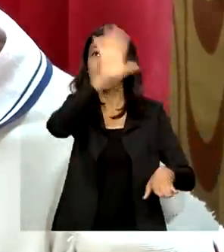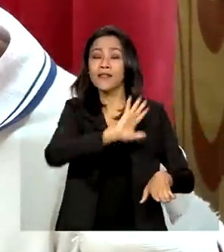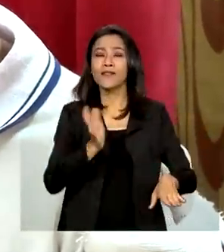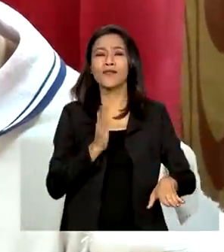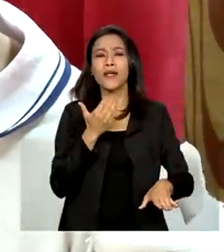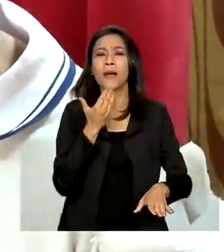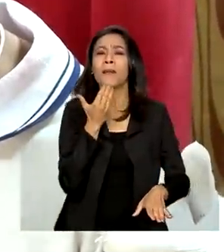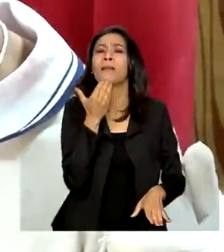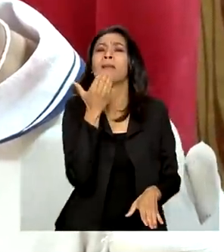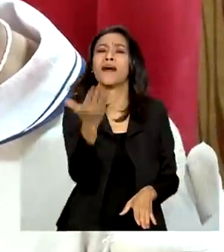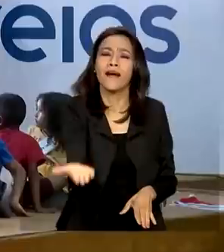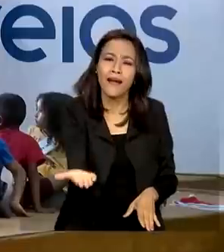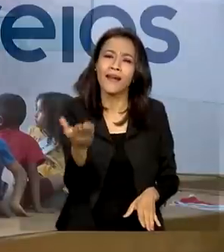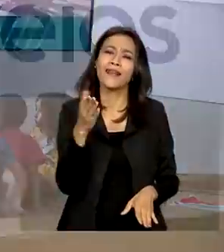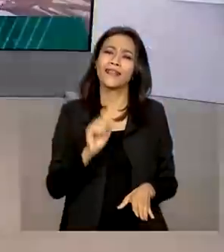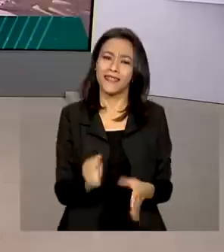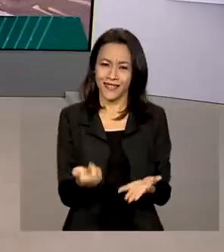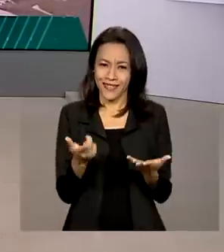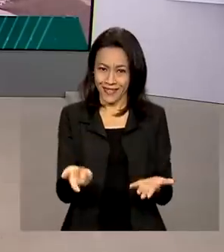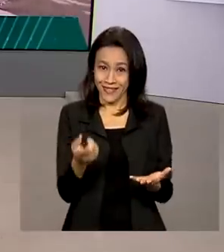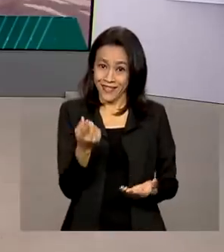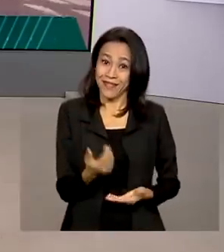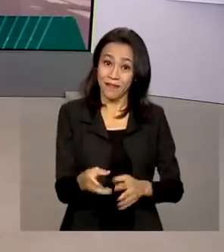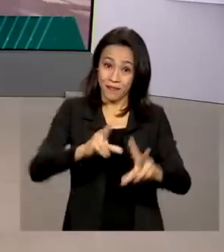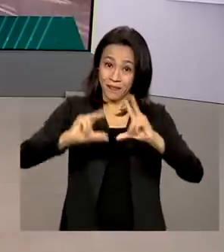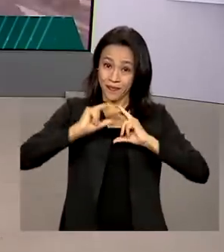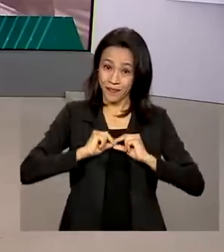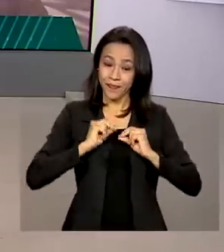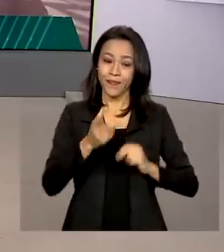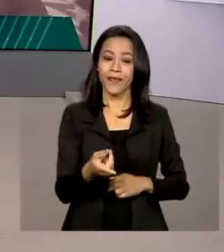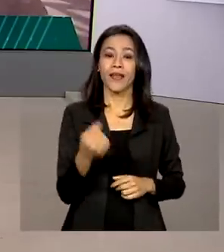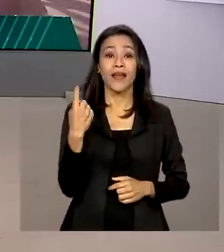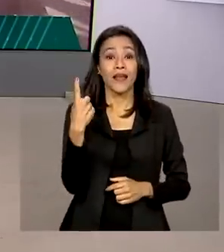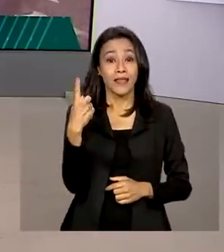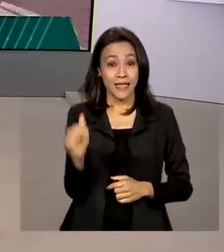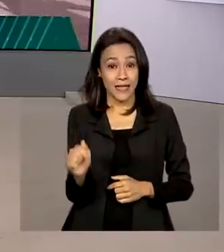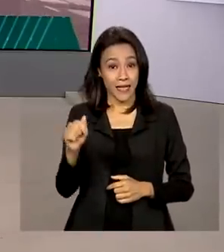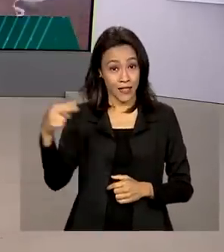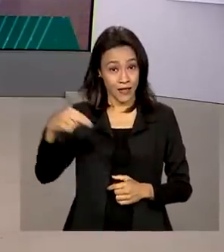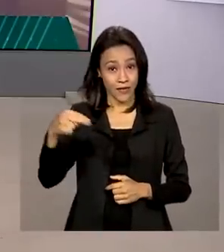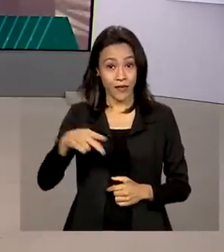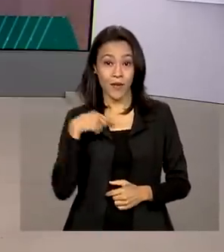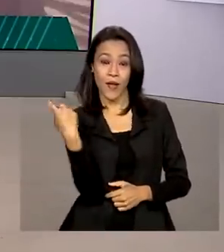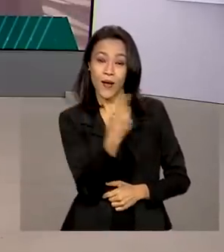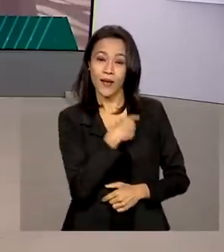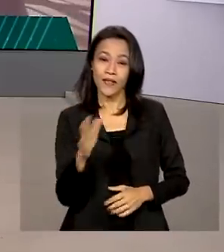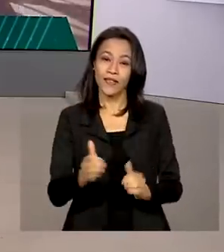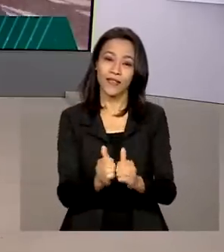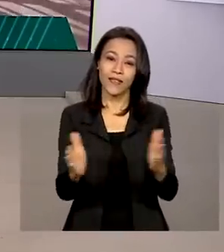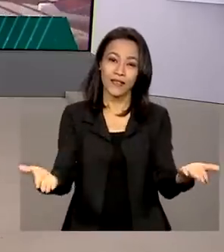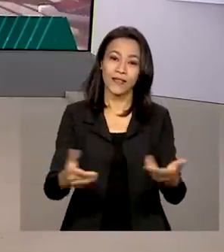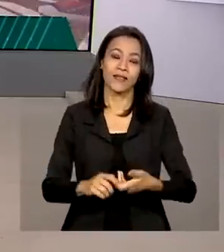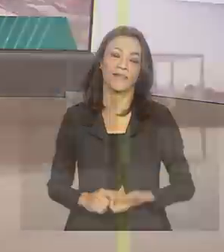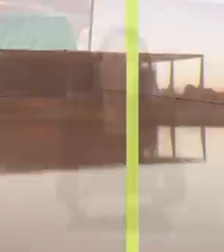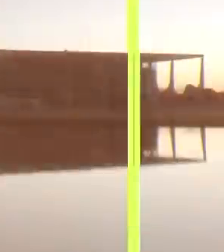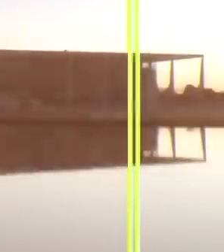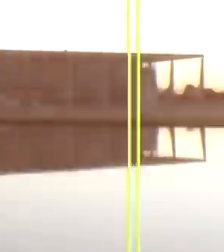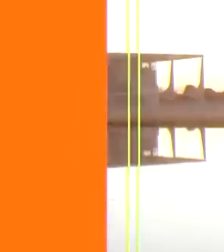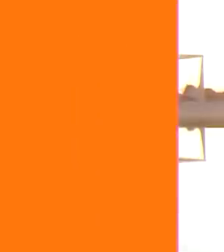pedidos para o Bom Velhinho. Quinta-feira, 17 de novembro. O Brasil em Dia já começou.